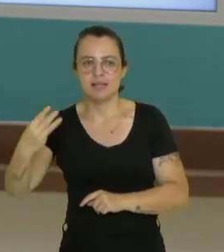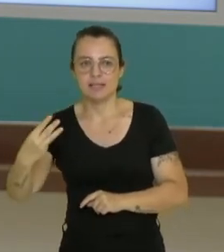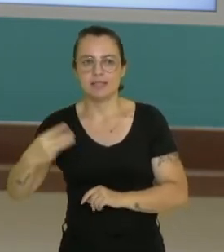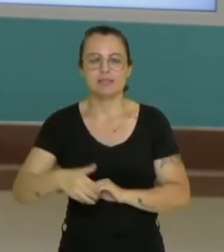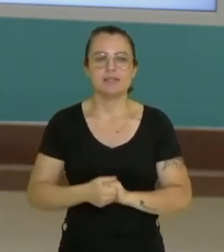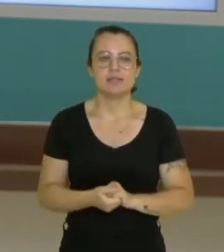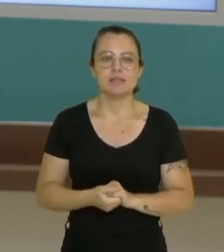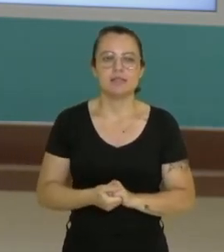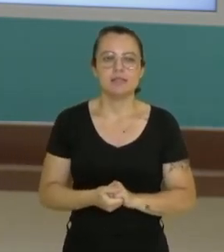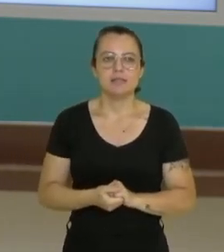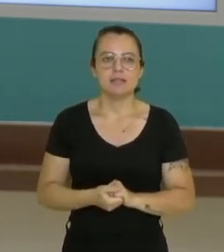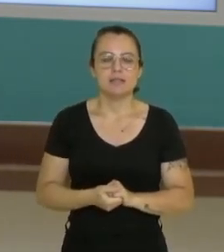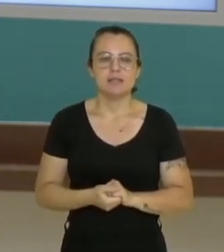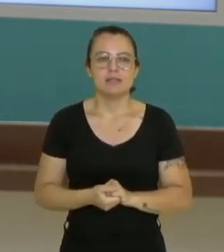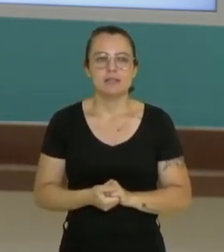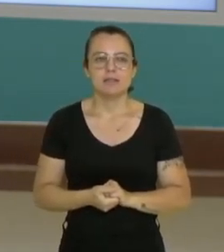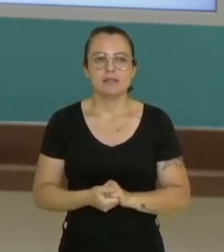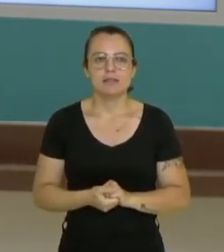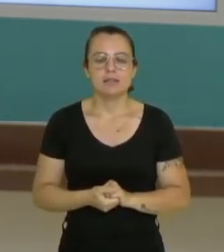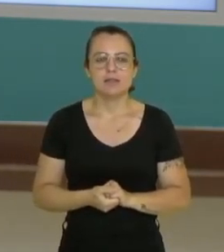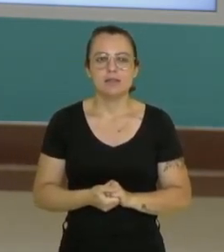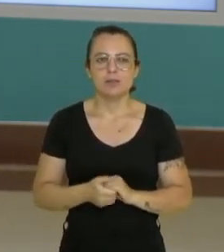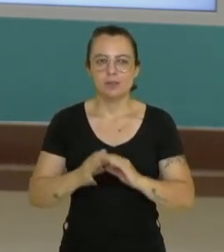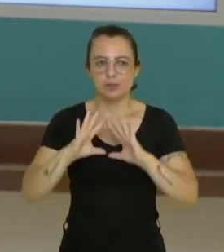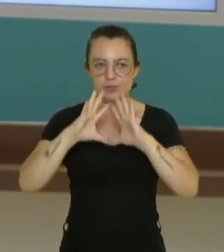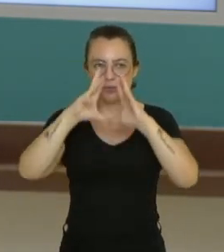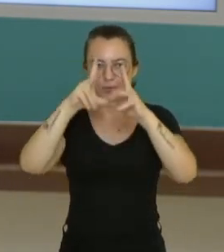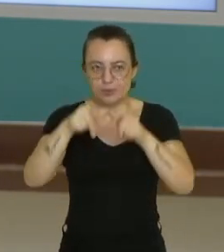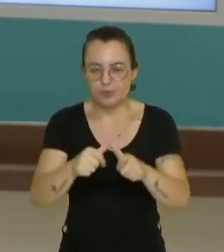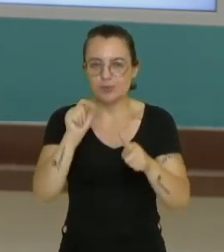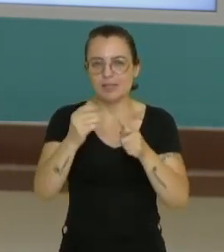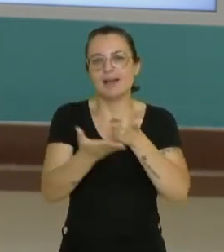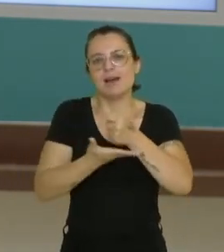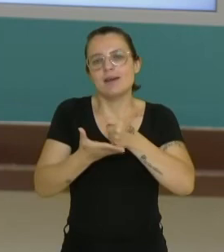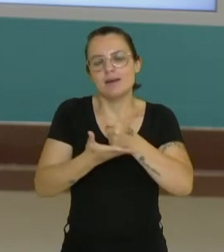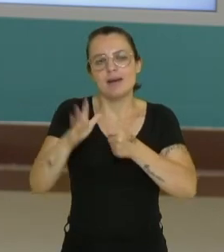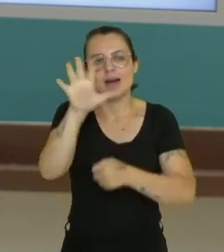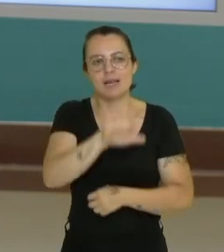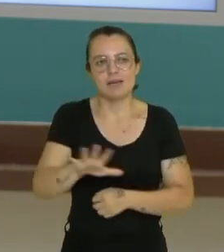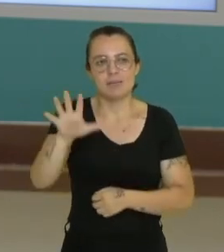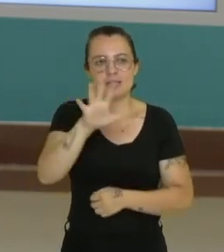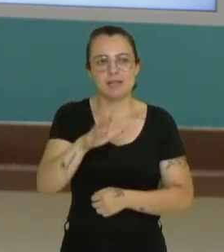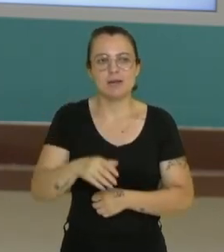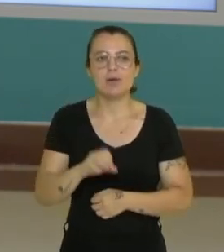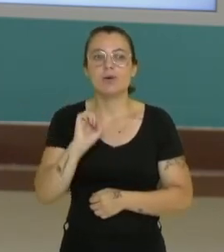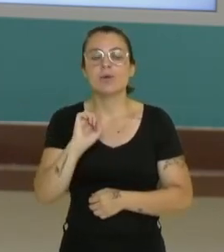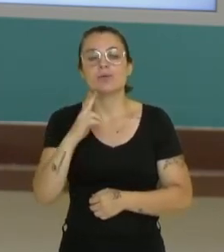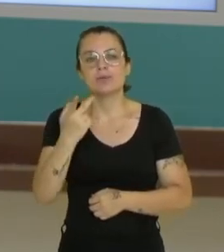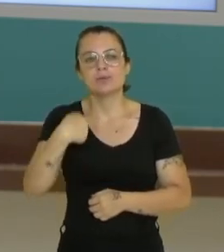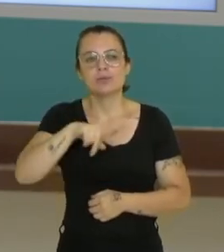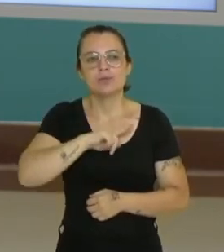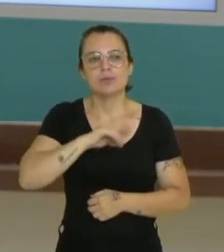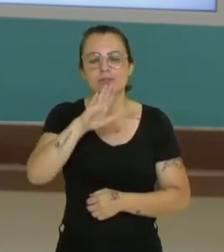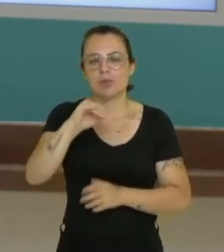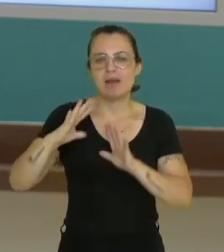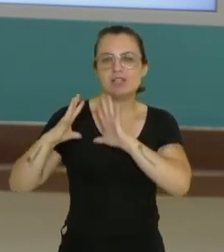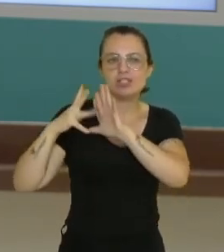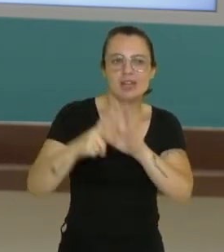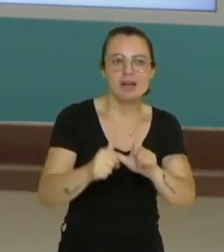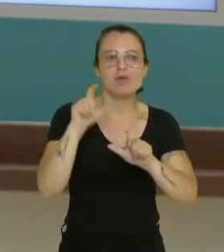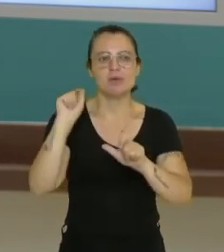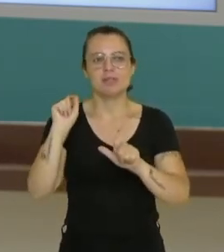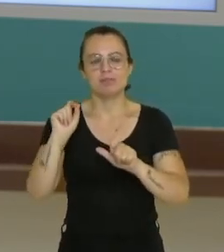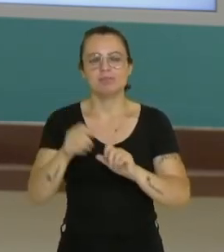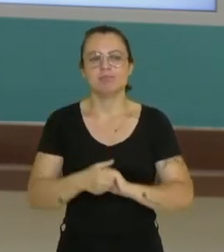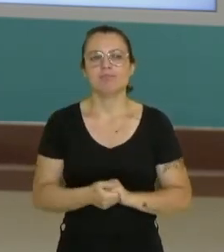mais se fosse um outro. Isso tudo, na verdade, nada mais é do que a área da base. Ou seja, podemos generalizar que o volume